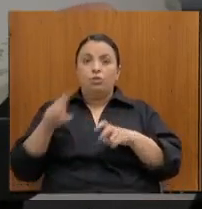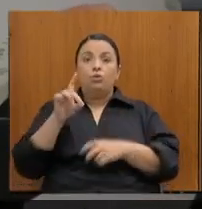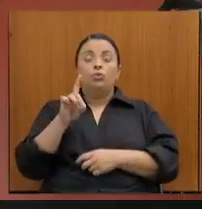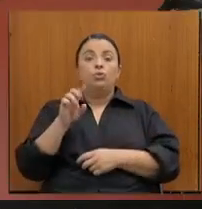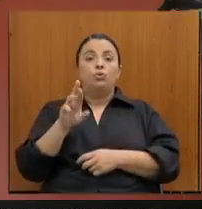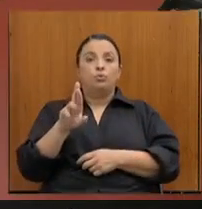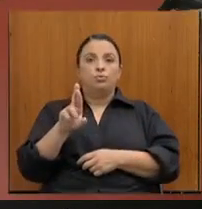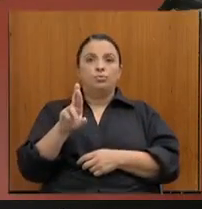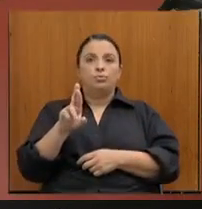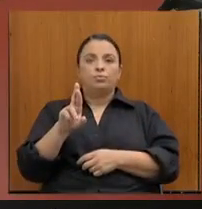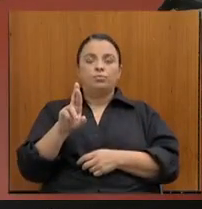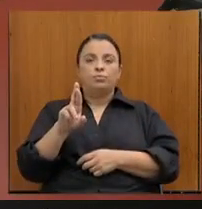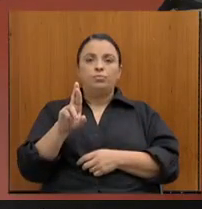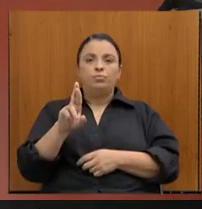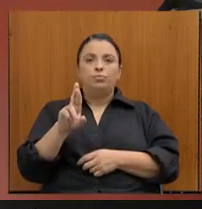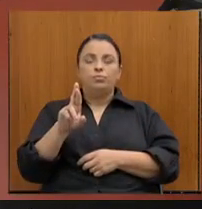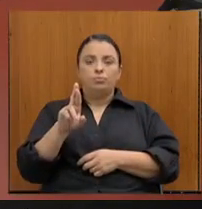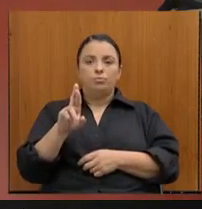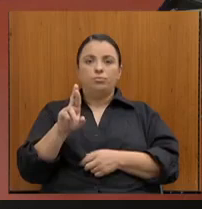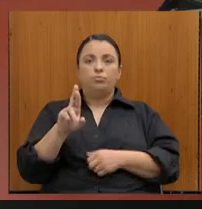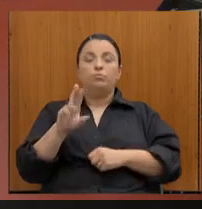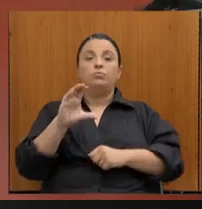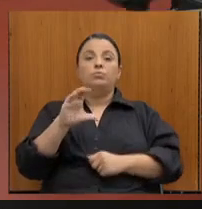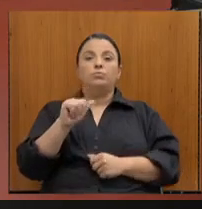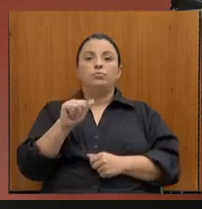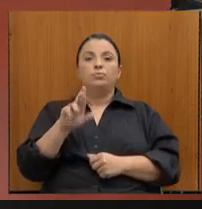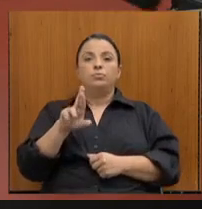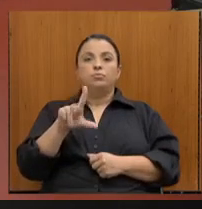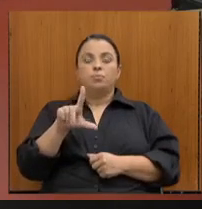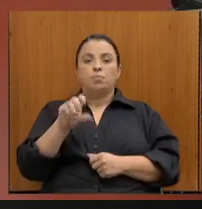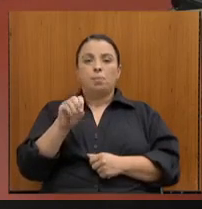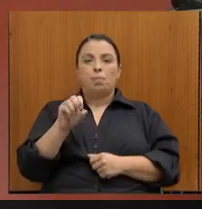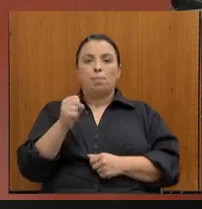é Oi Carlos